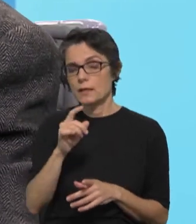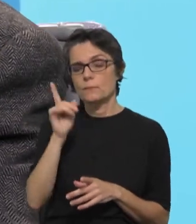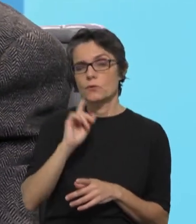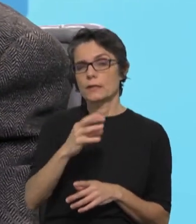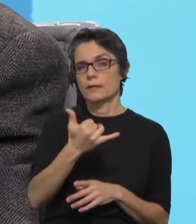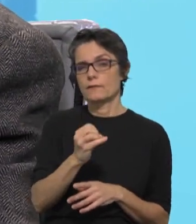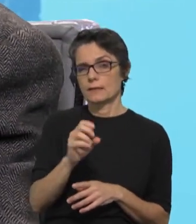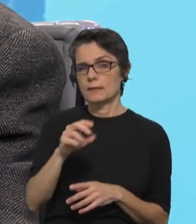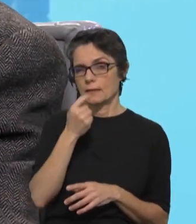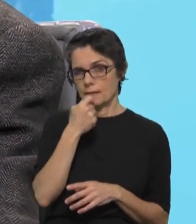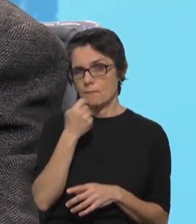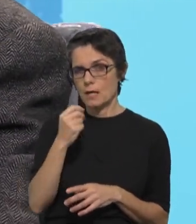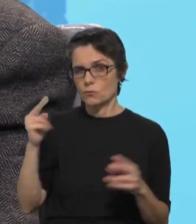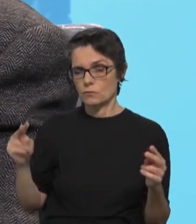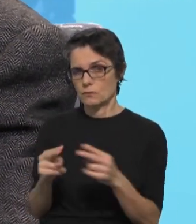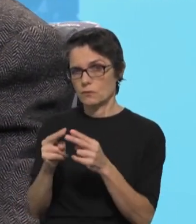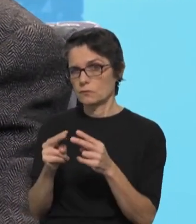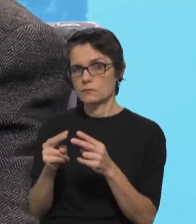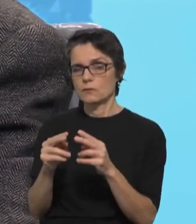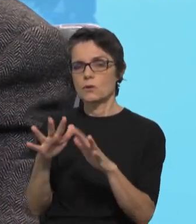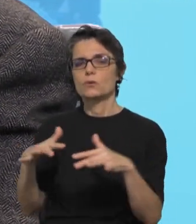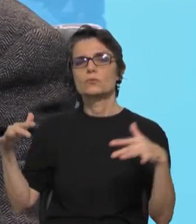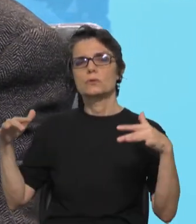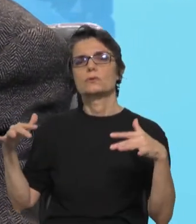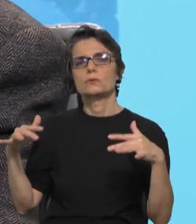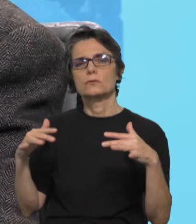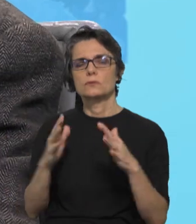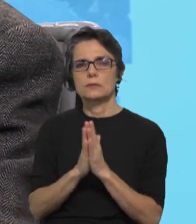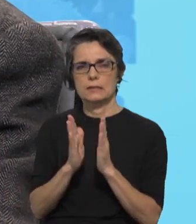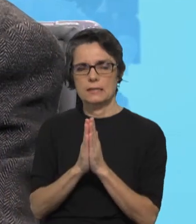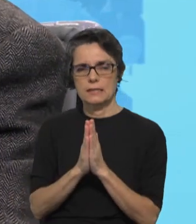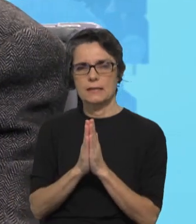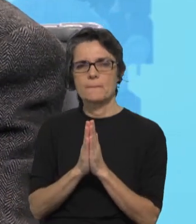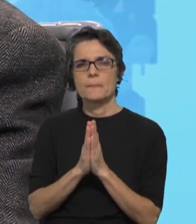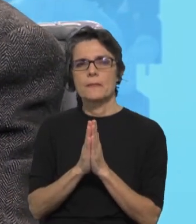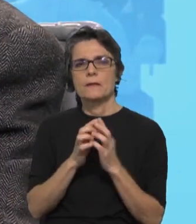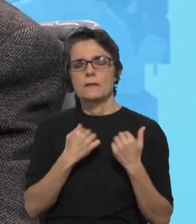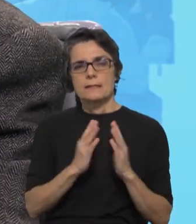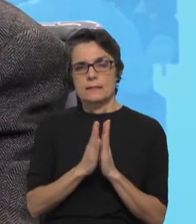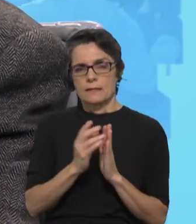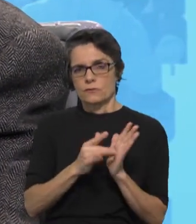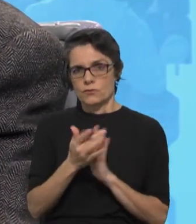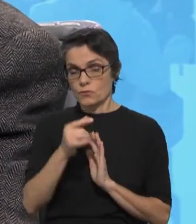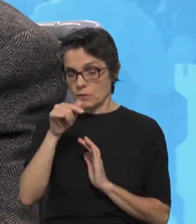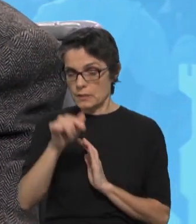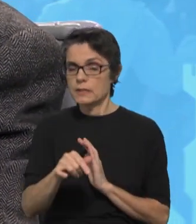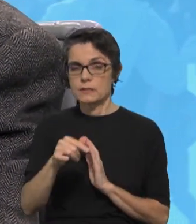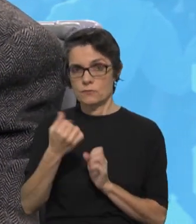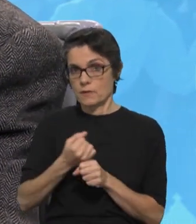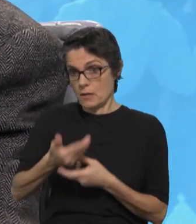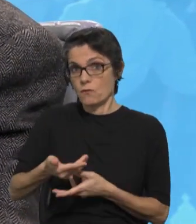um encontro no auditório da Igreja do Sagrado Coração de Jesus, onde eu atualmente estou a